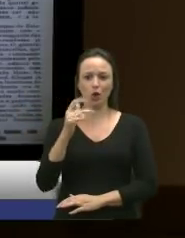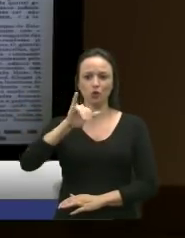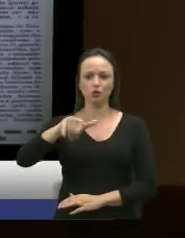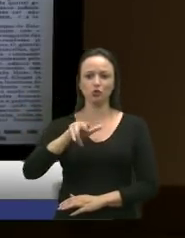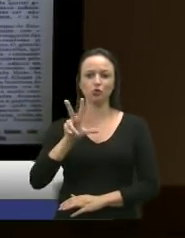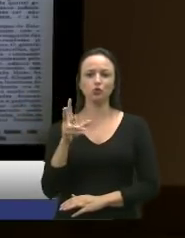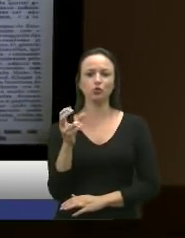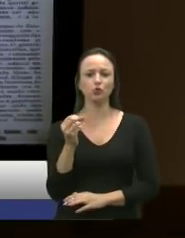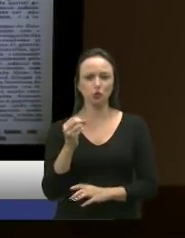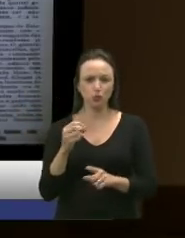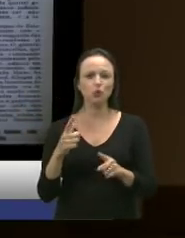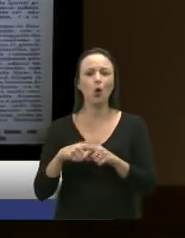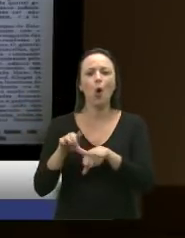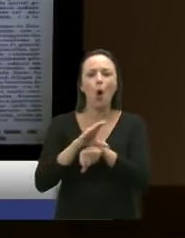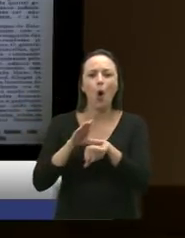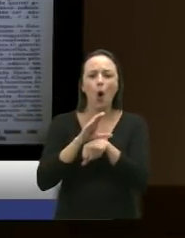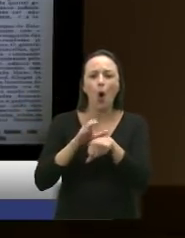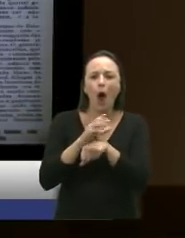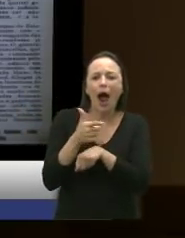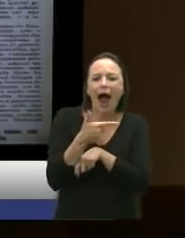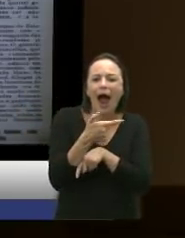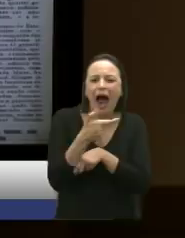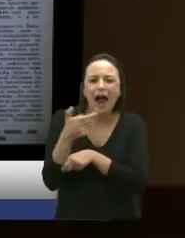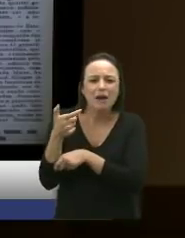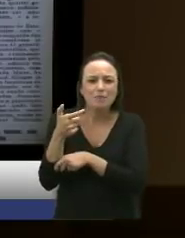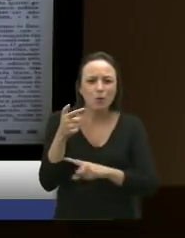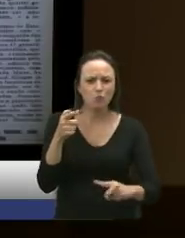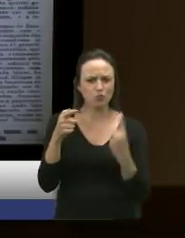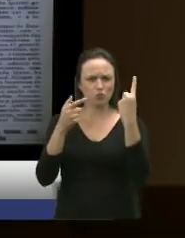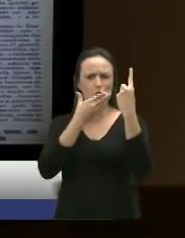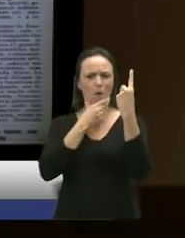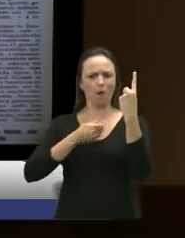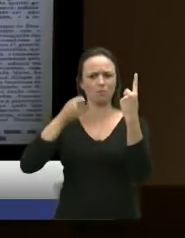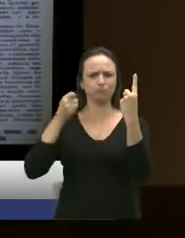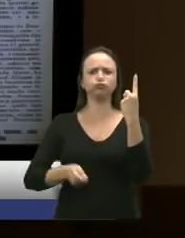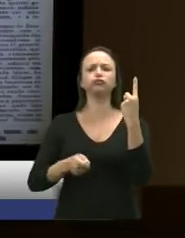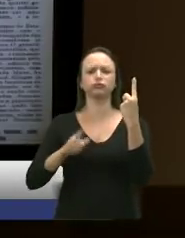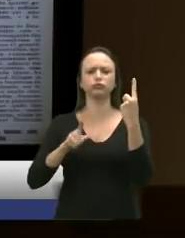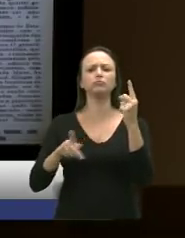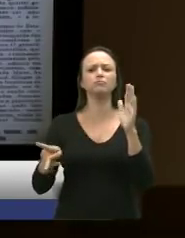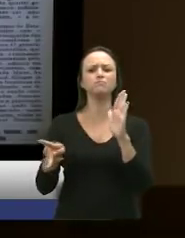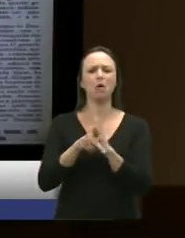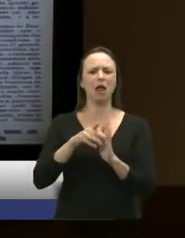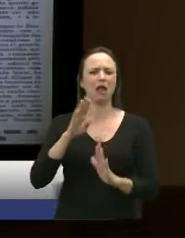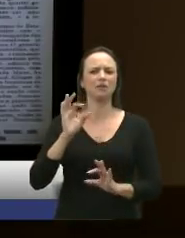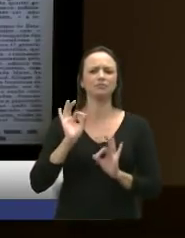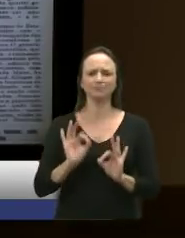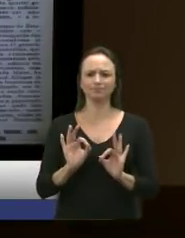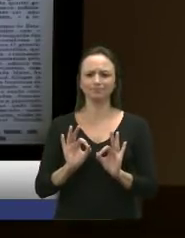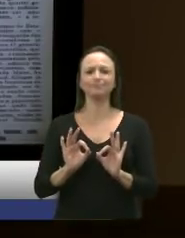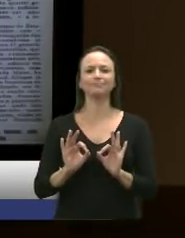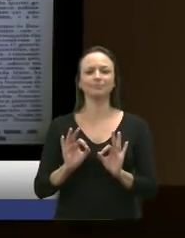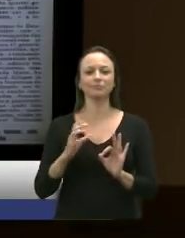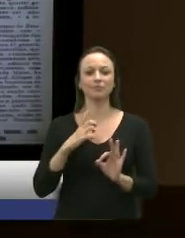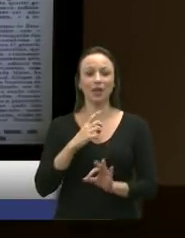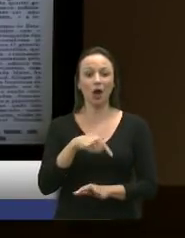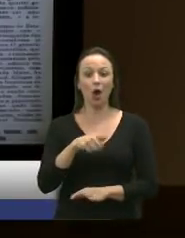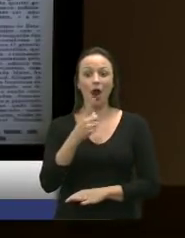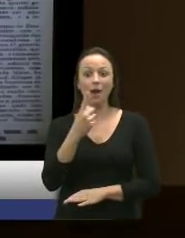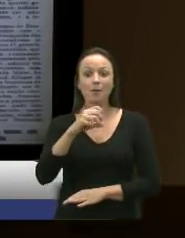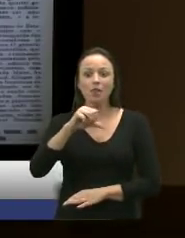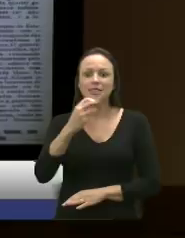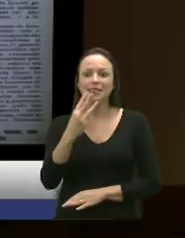Constituição pelas Armas do Estado de São Paulo levanta-se como um só homem para repor o país no regime legal. Estamos em 32, meus amigos.